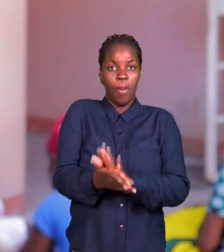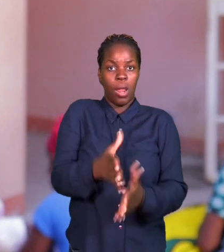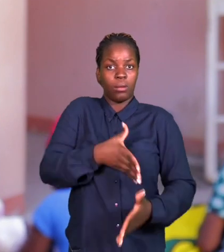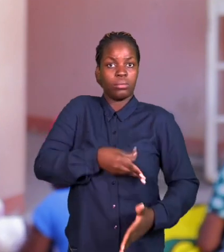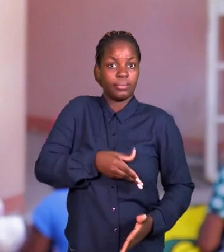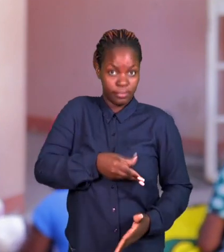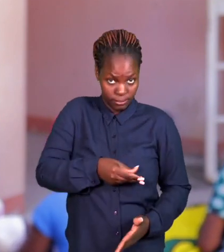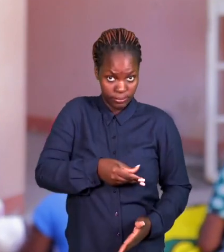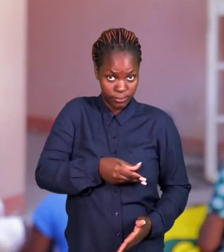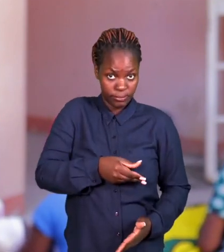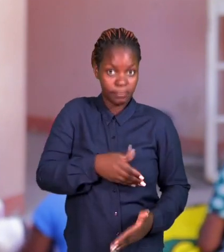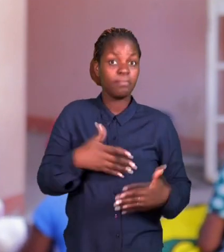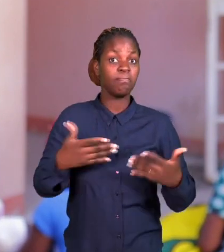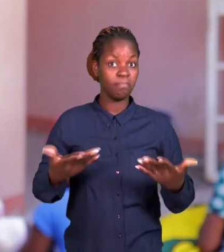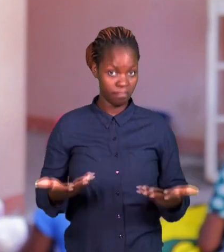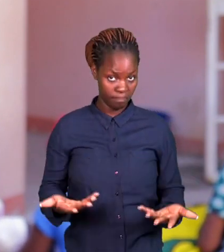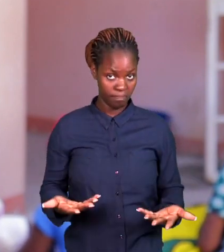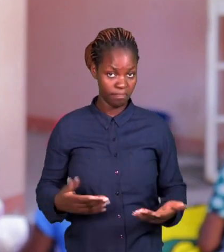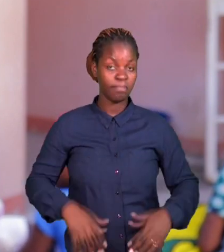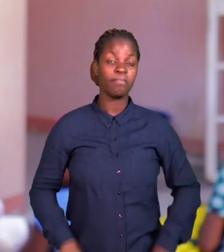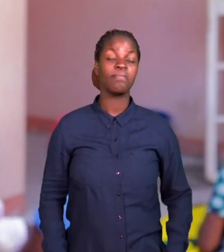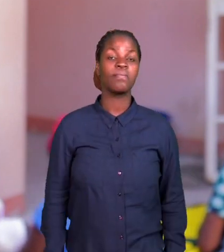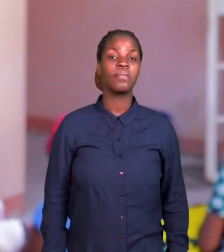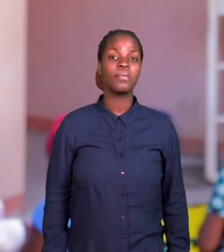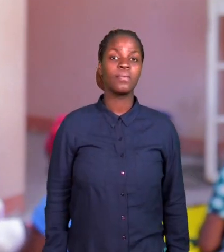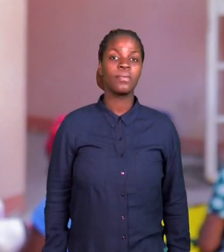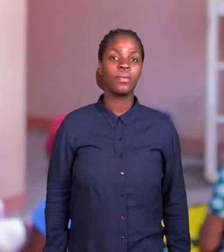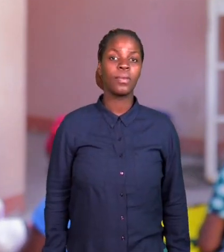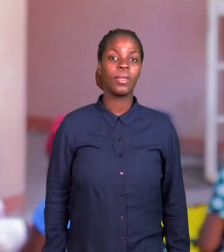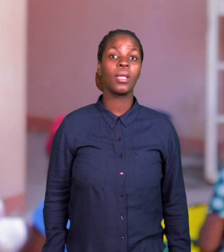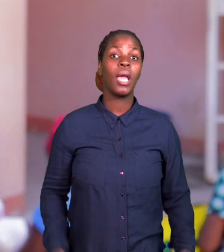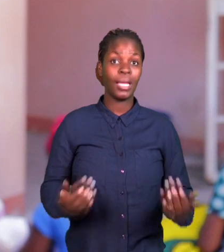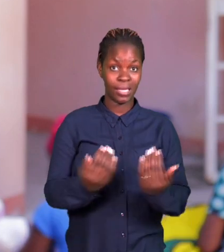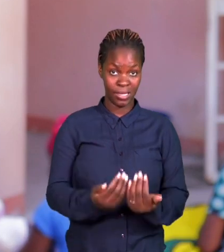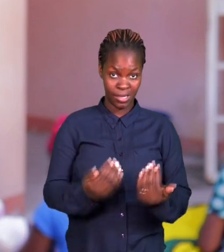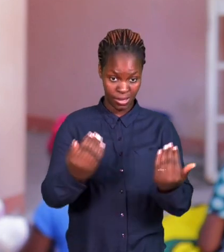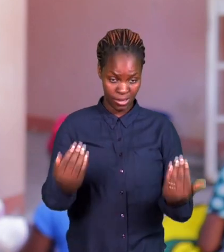fisiológico. Então, ela normalmente é respondida a partir